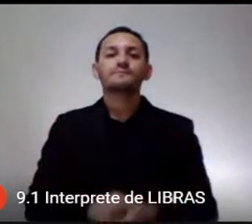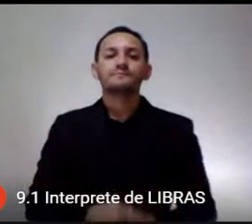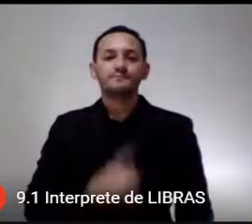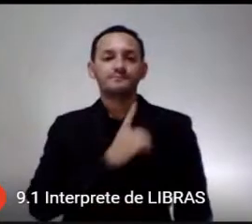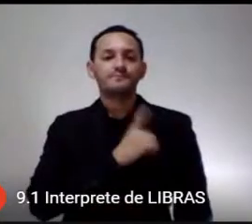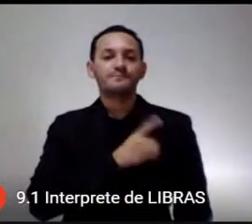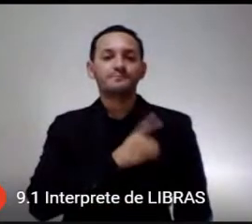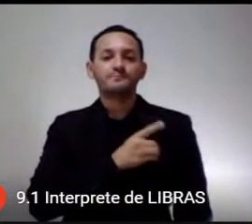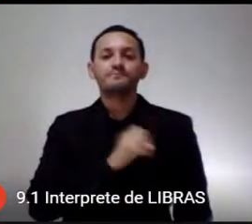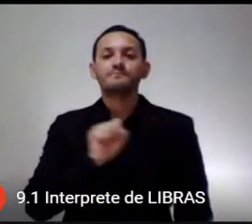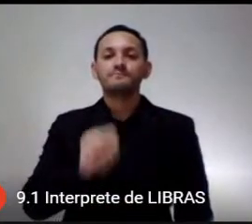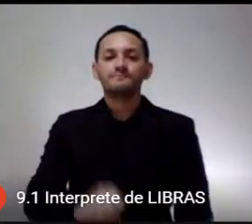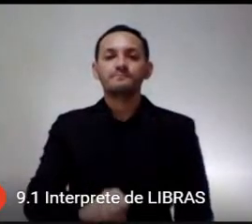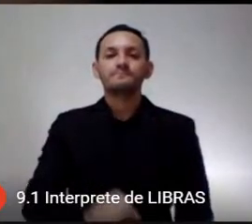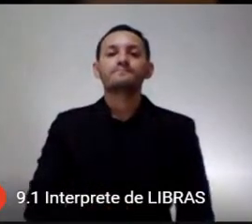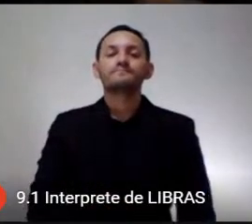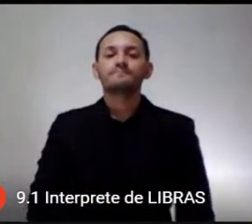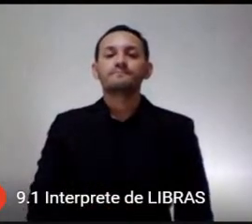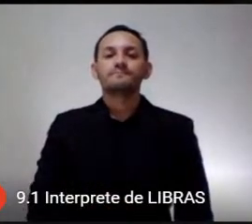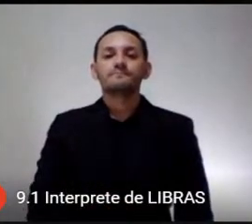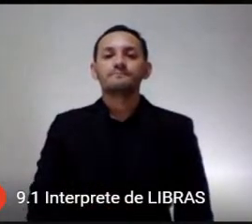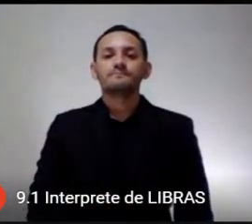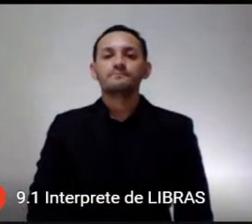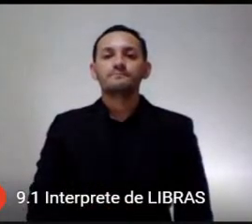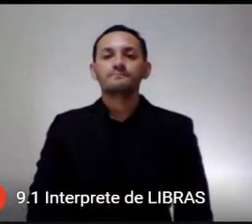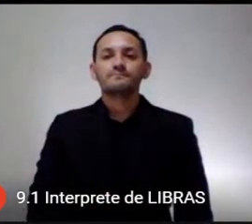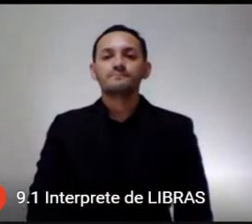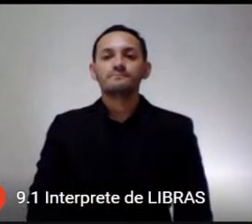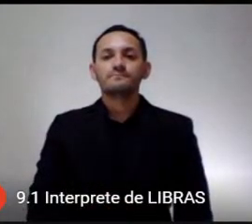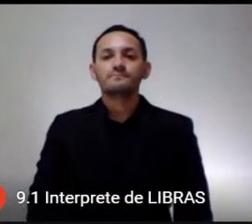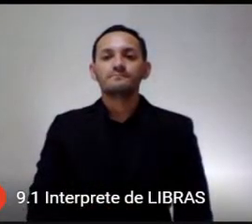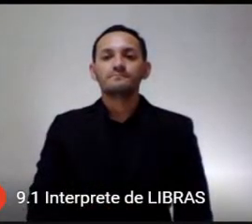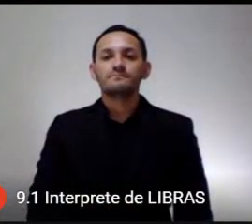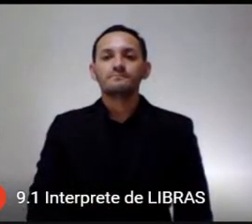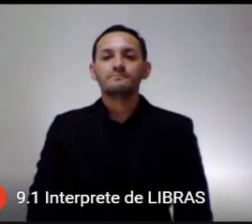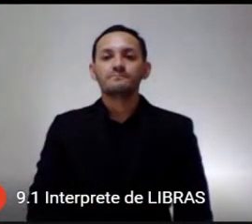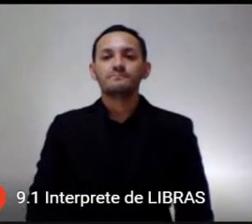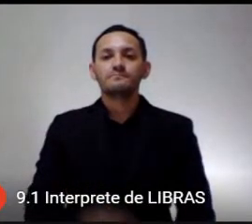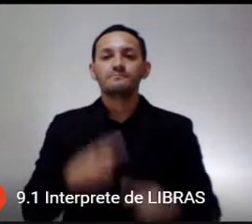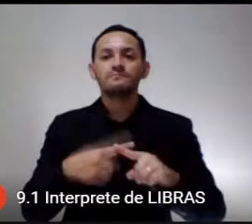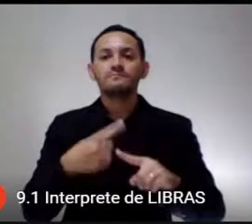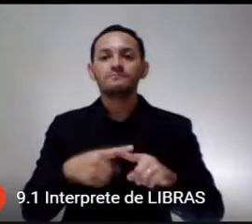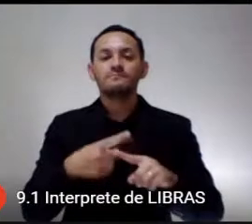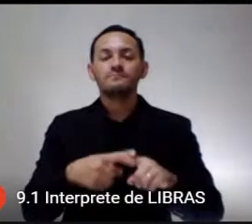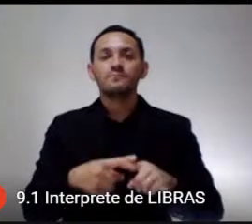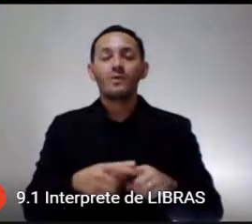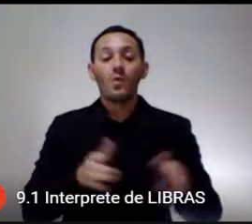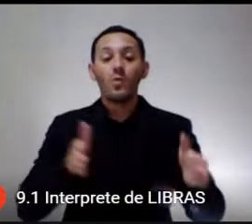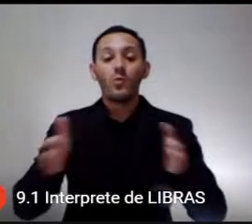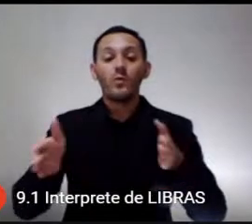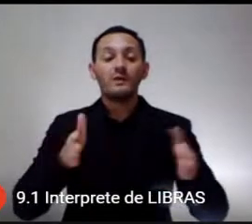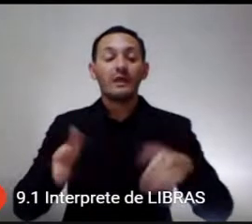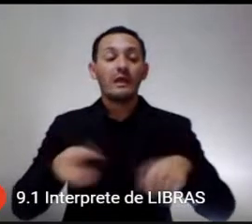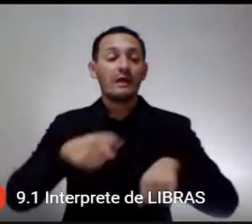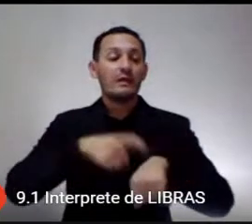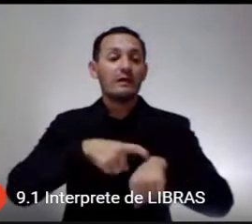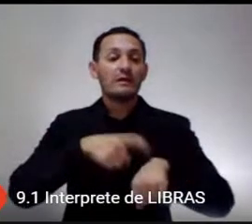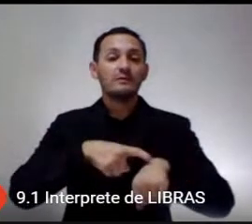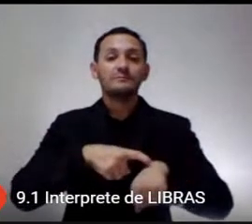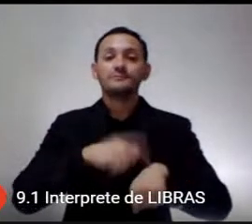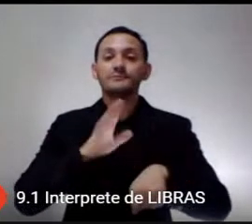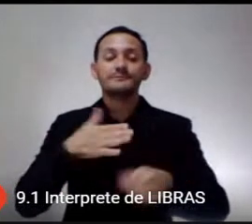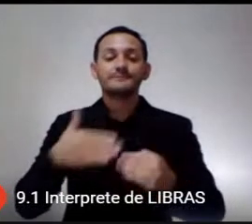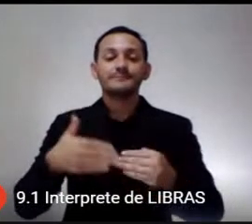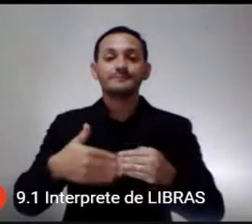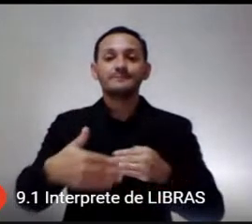Isso, desembargador. Mas Porque o pedido foi extemporâneo, né? Já tinha passado do prazo para inclusão